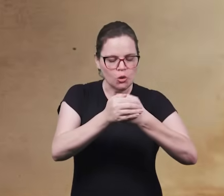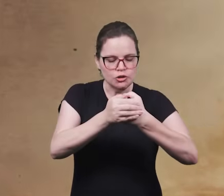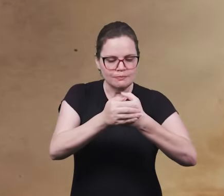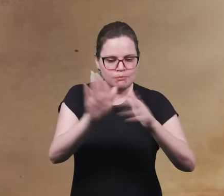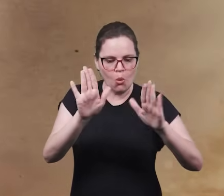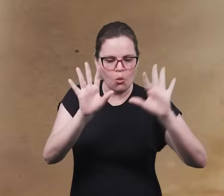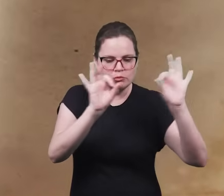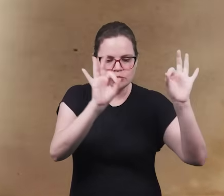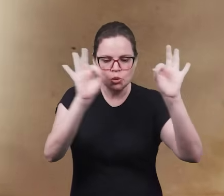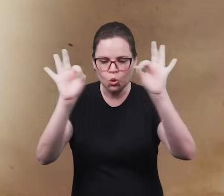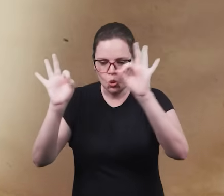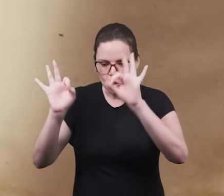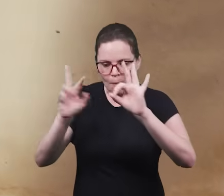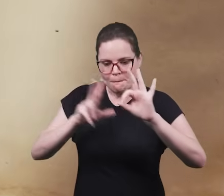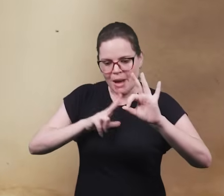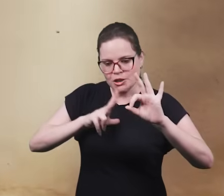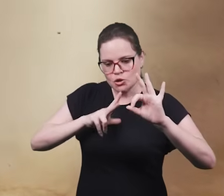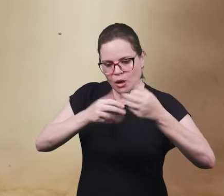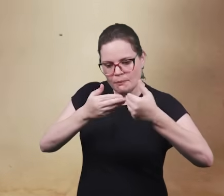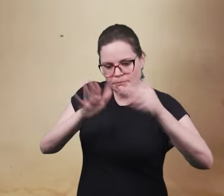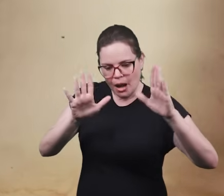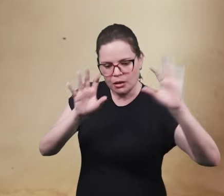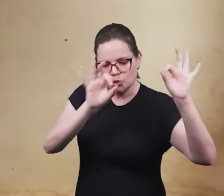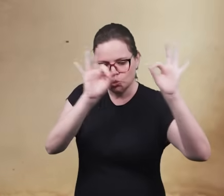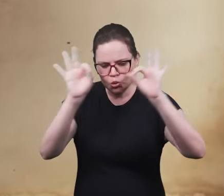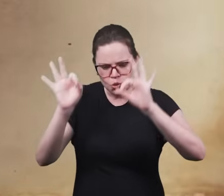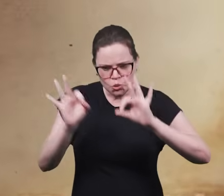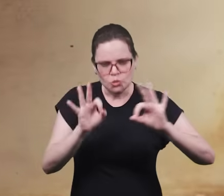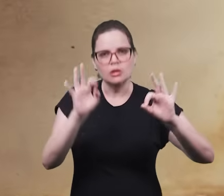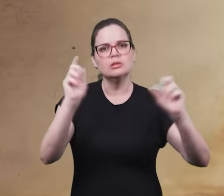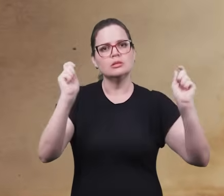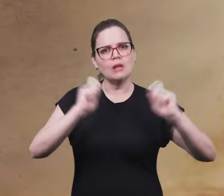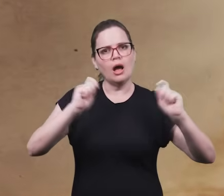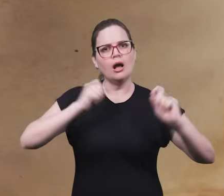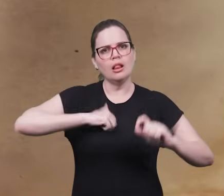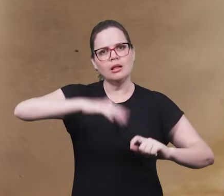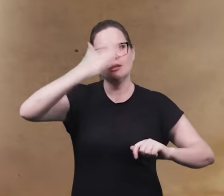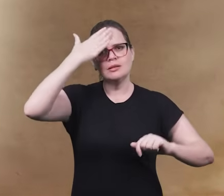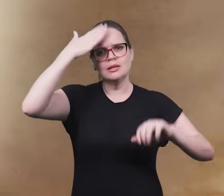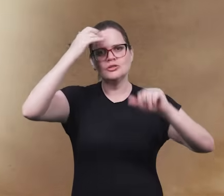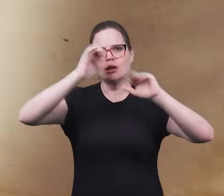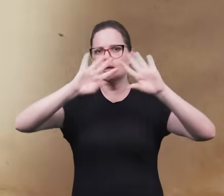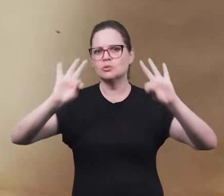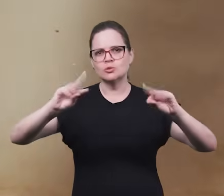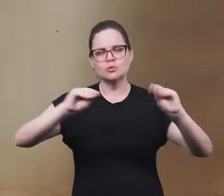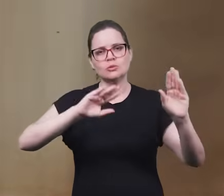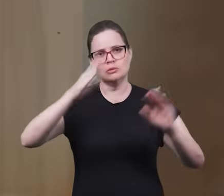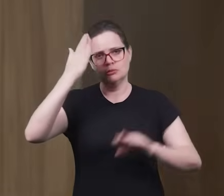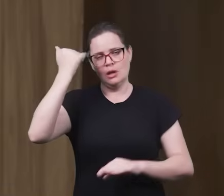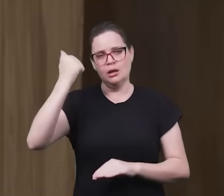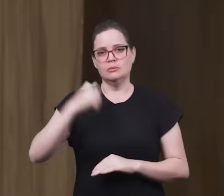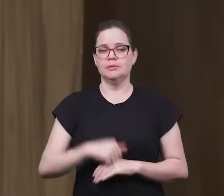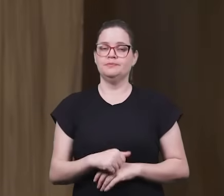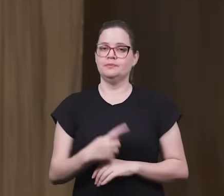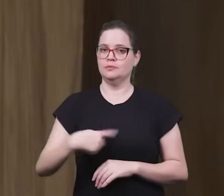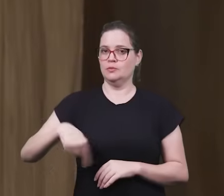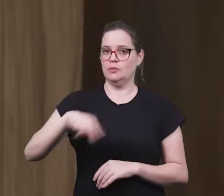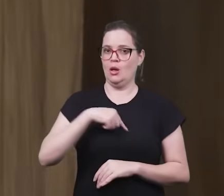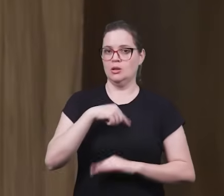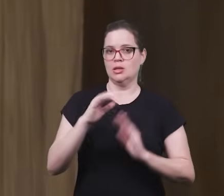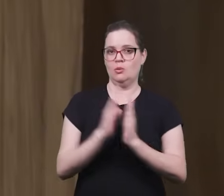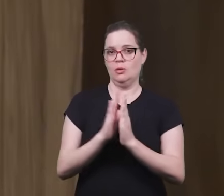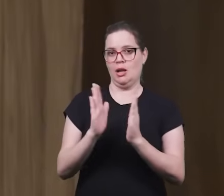oculto que não haja de ser sabido. A oração que o Senhor deseja receber de cada um de